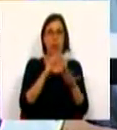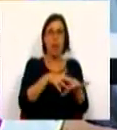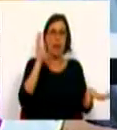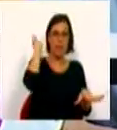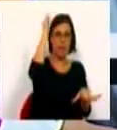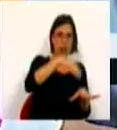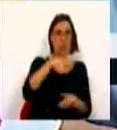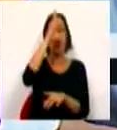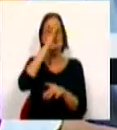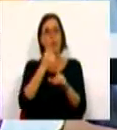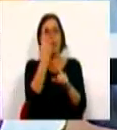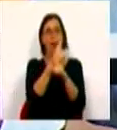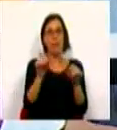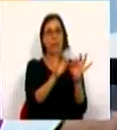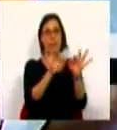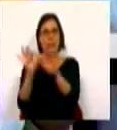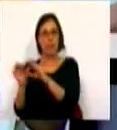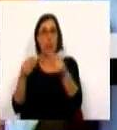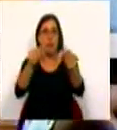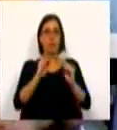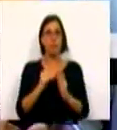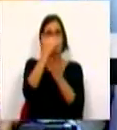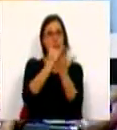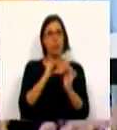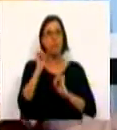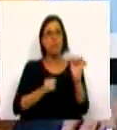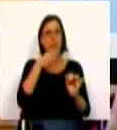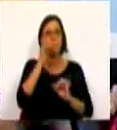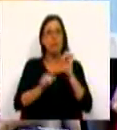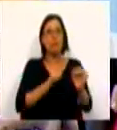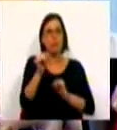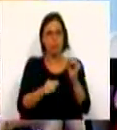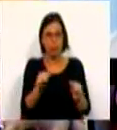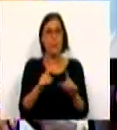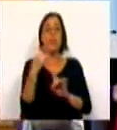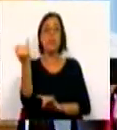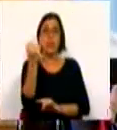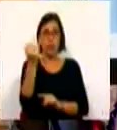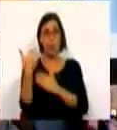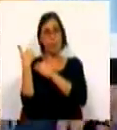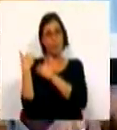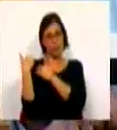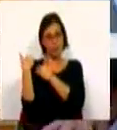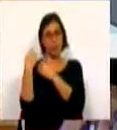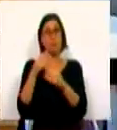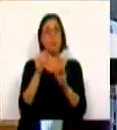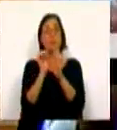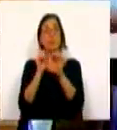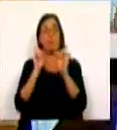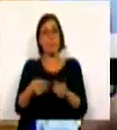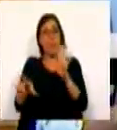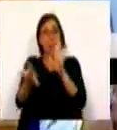da República e o Governo, e serão elaboradas guias de orientação para as instituições responsáveis pela aplicação